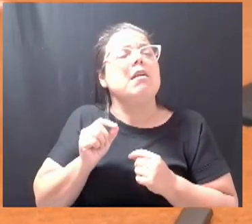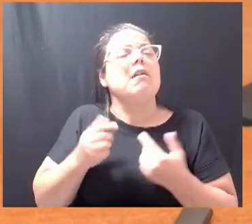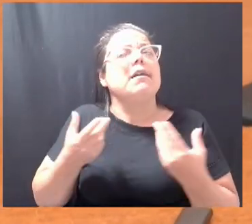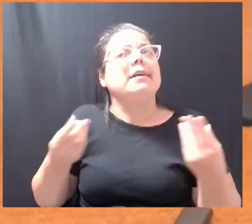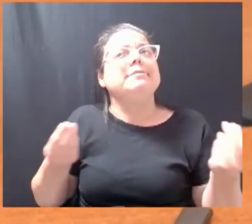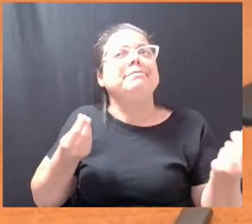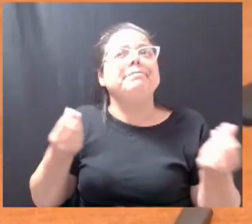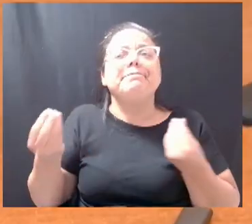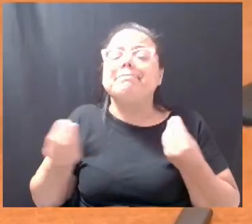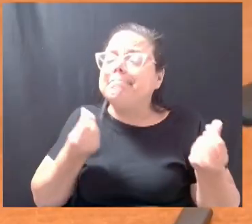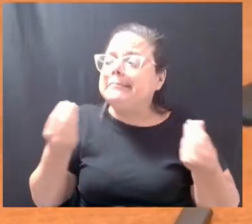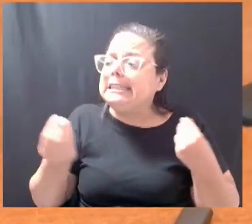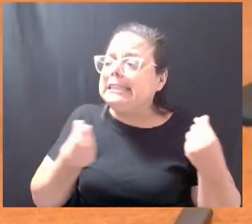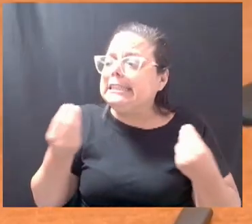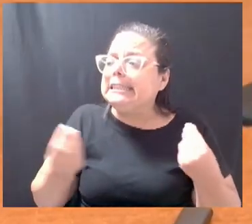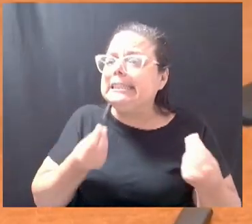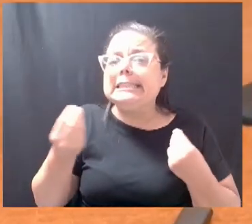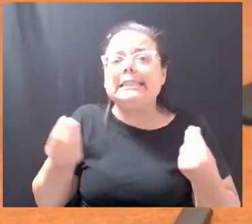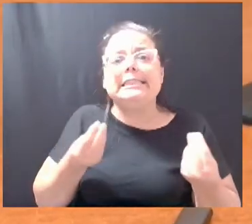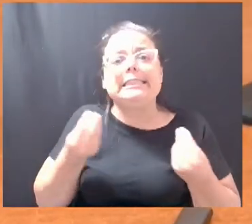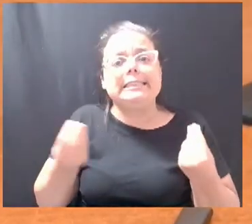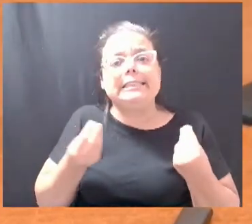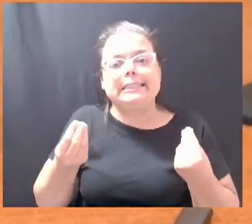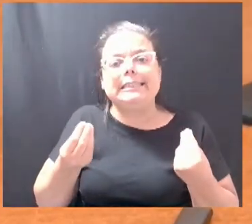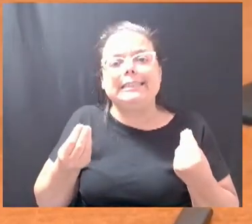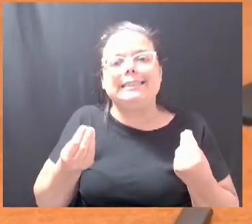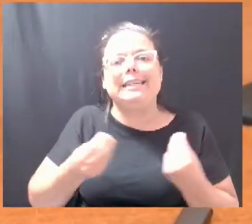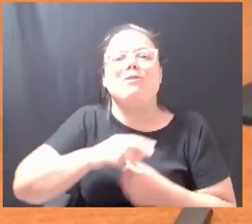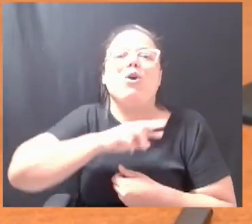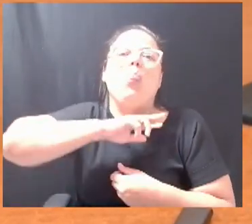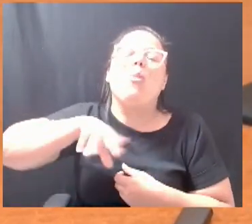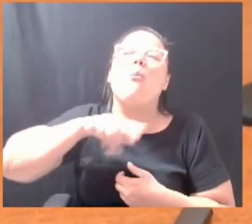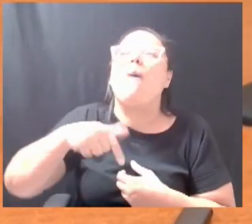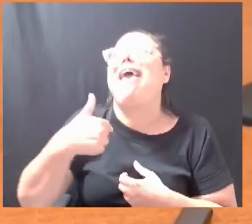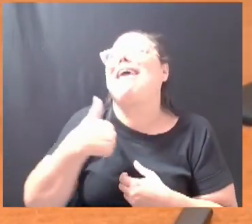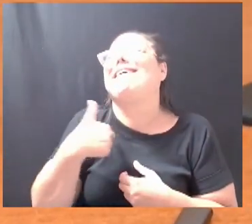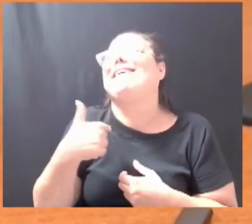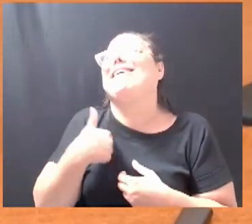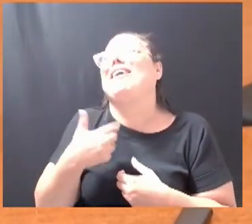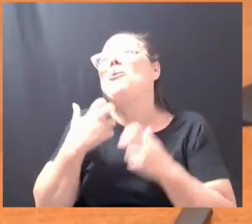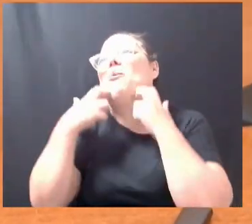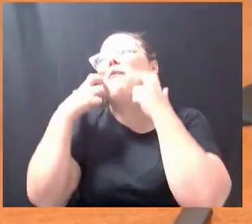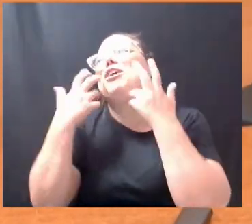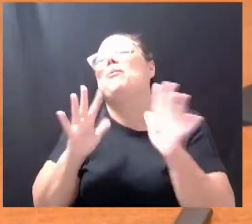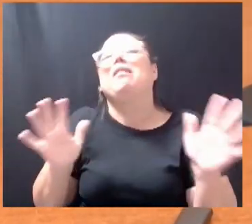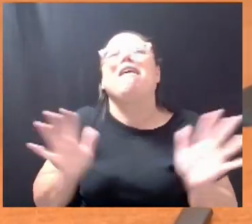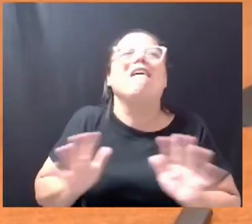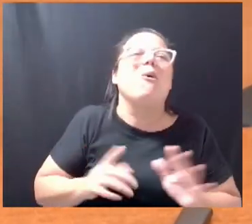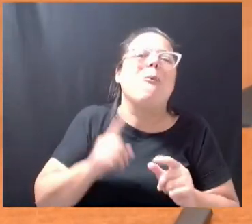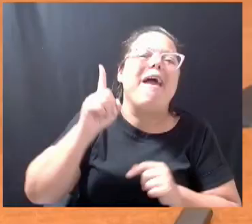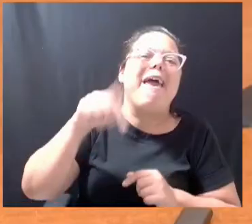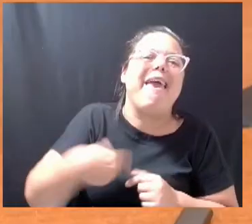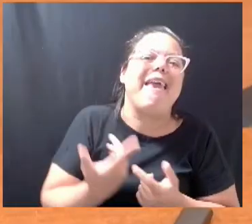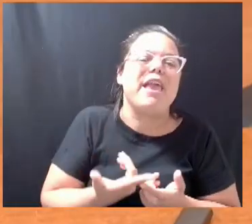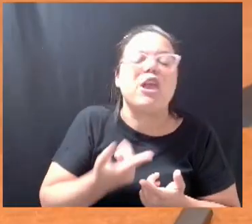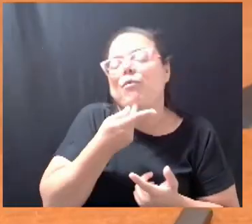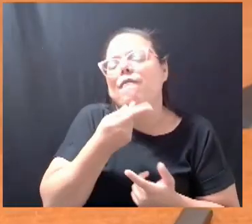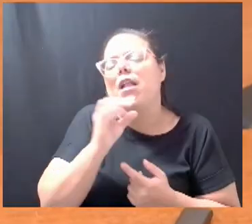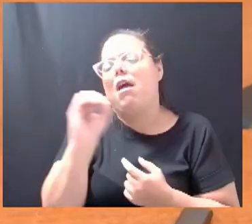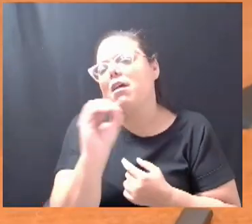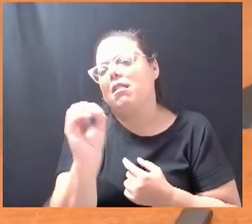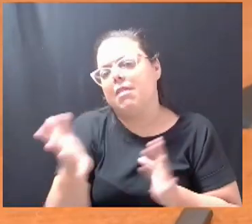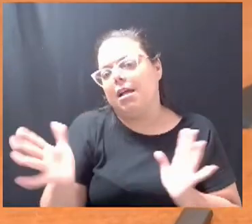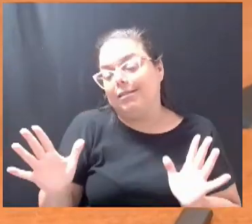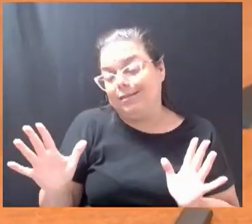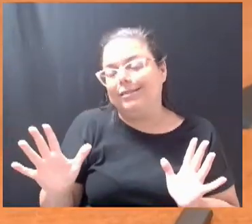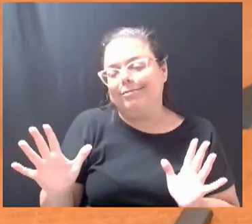deixar de negar, né? Porque não é que eu negava, eu negava, na verdade, né? Mas eu não tocava no assunto, que é uma forma de negar também, né?